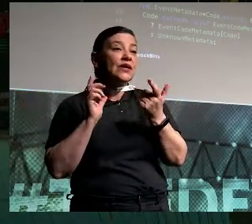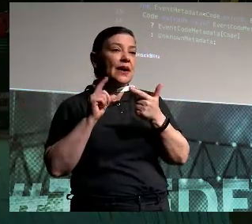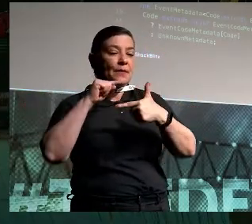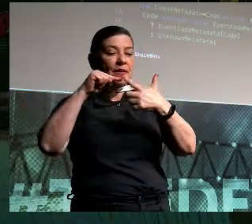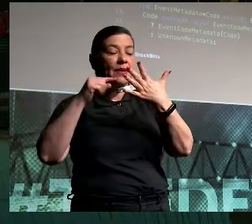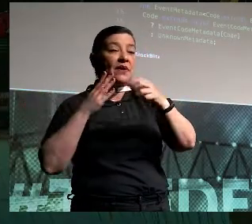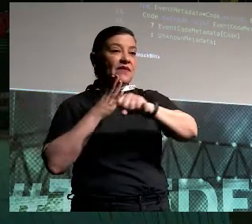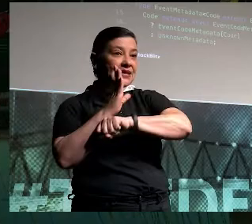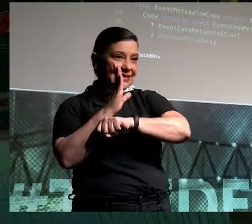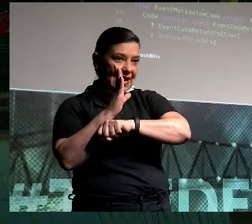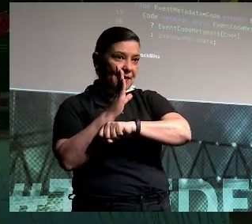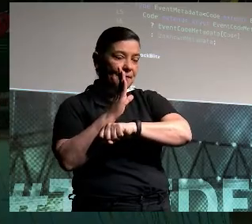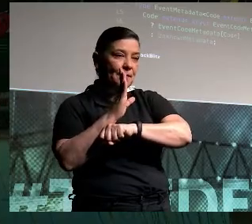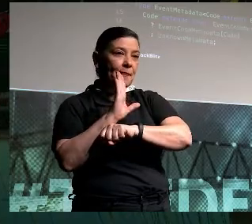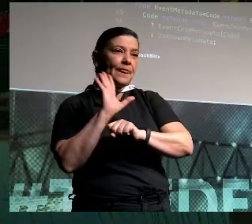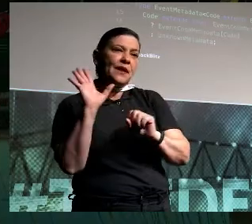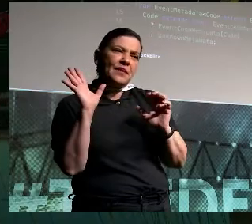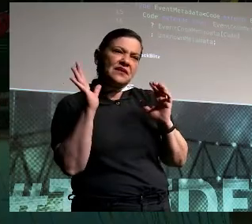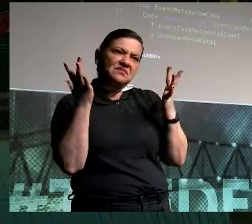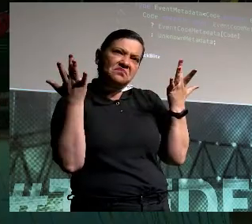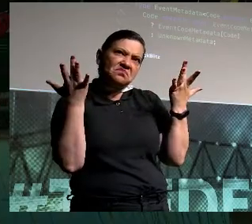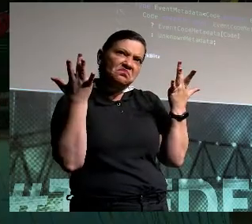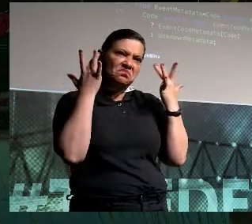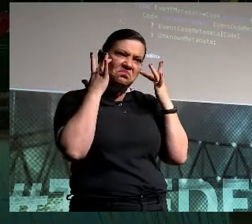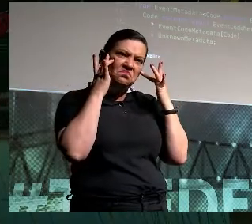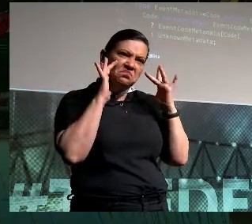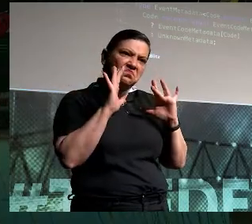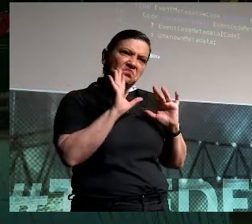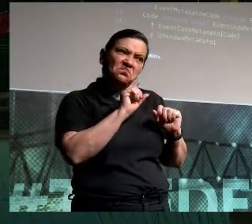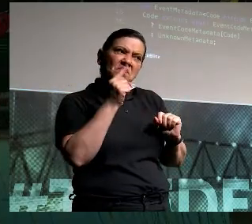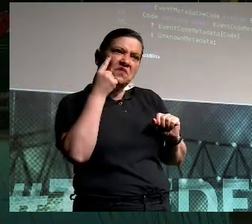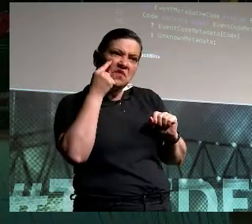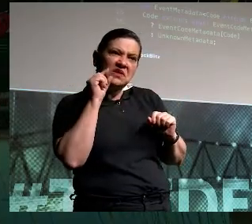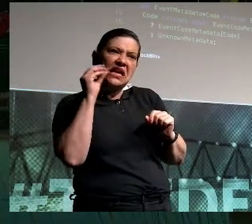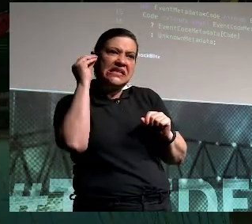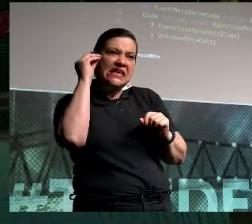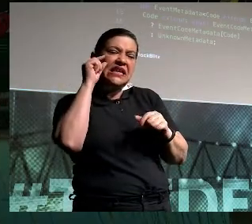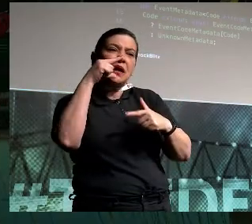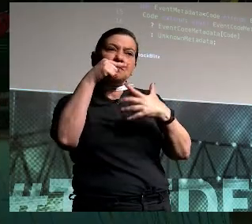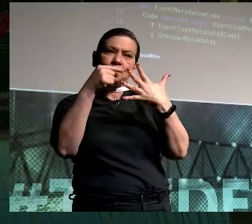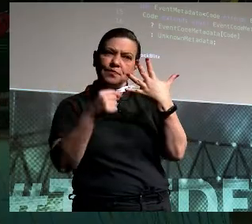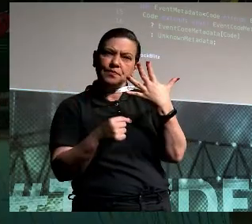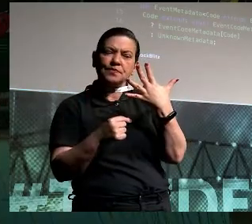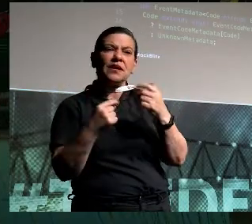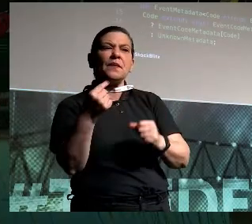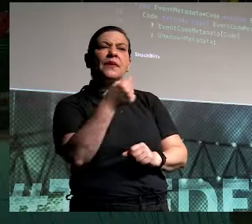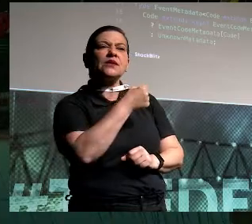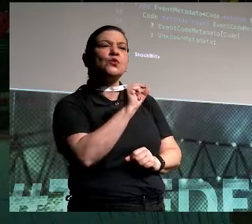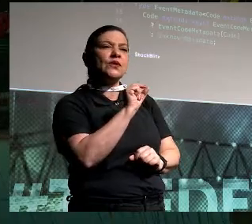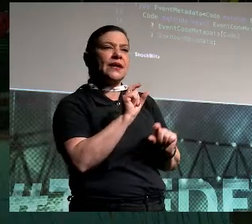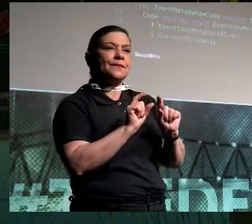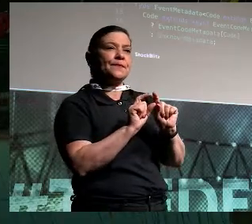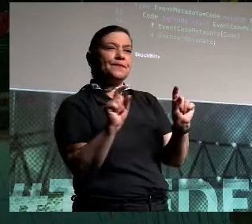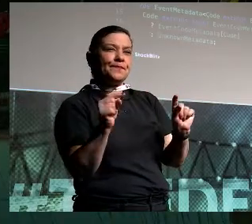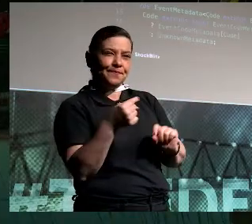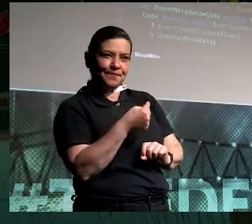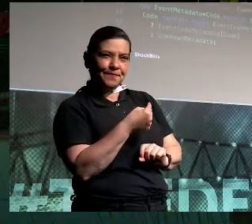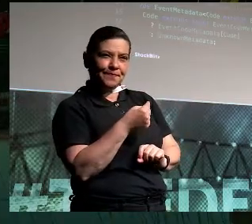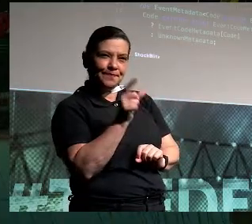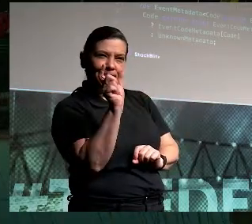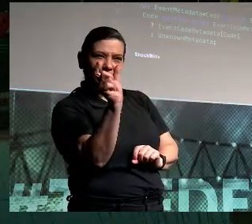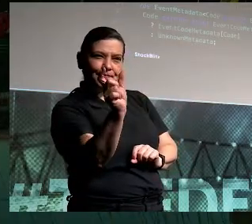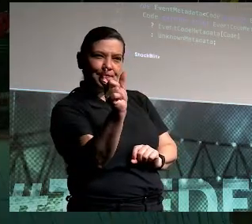não passarem nenhum, eu vou assumir que é qualquer um deles. Tá? Então, o que é esse event metadata aqui de baixo? Ele é